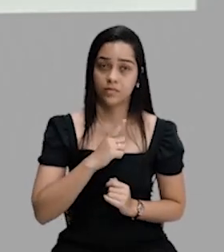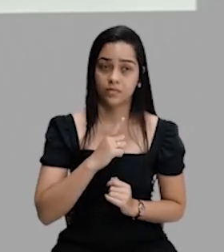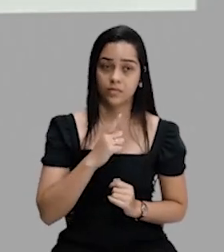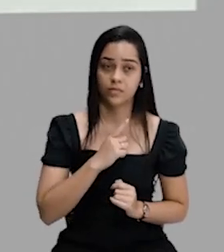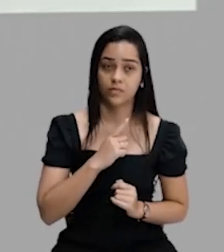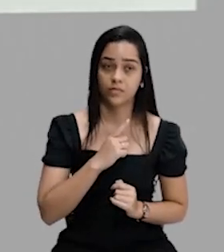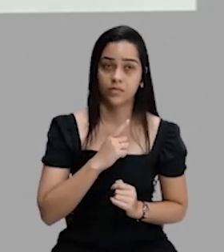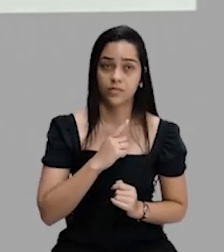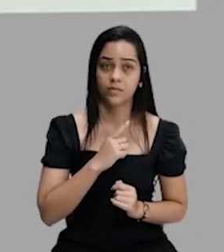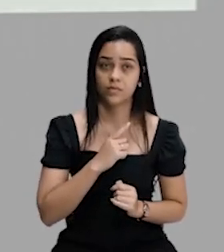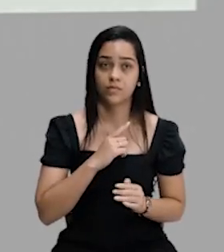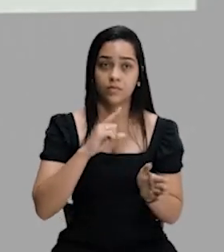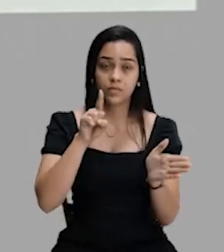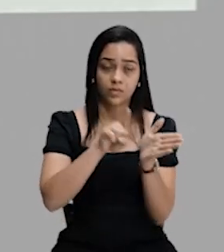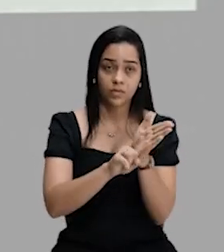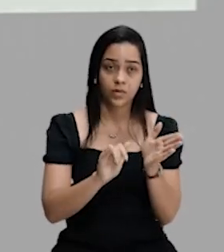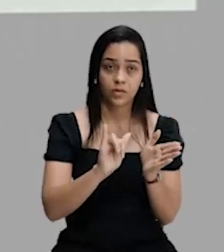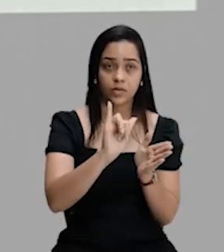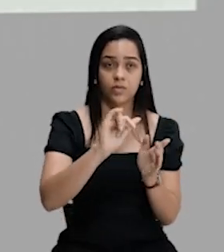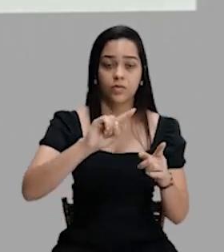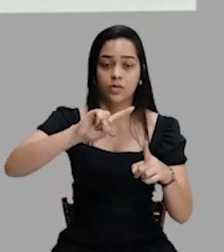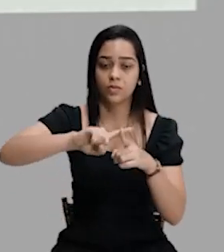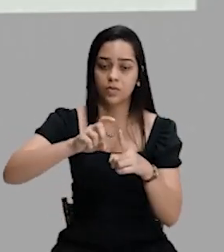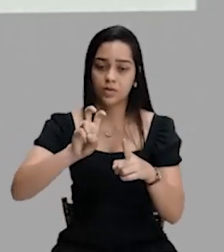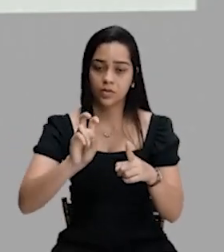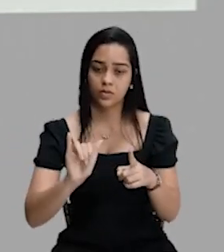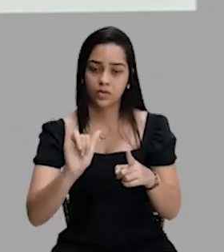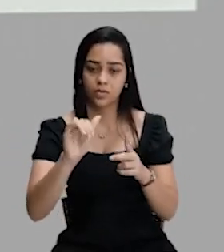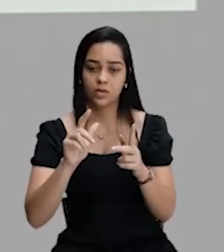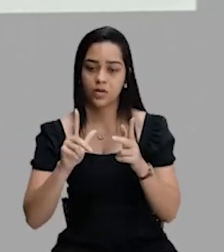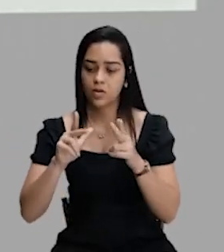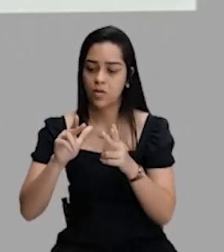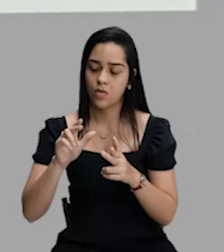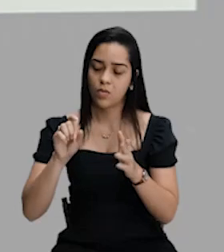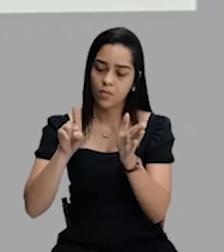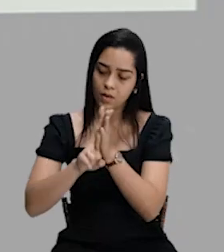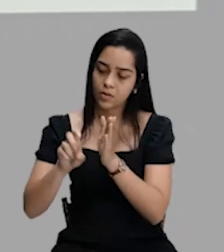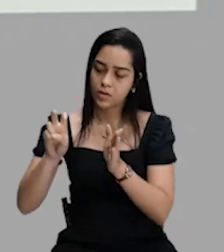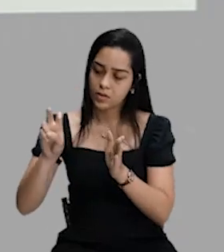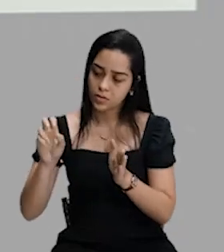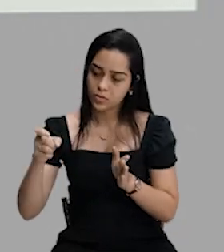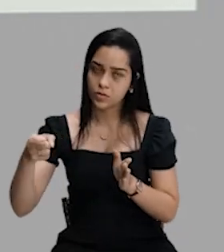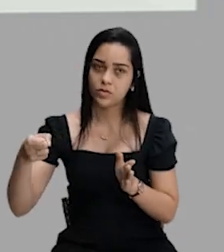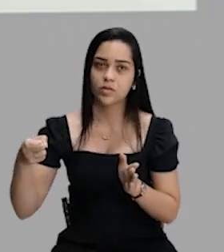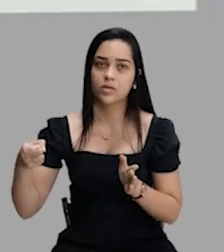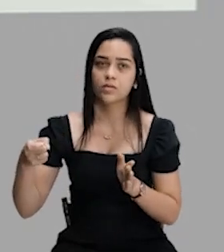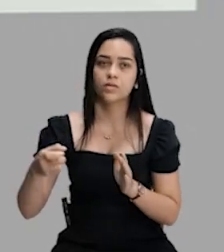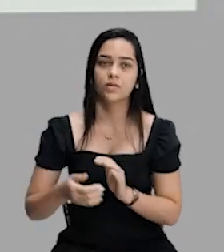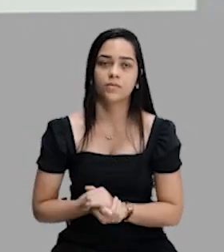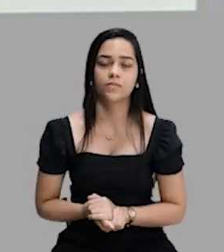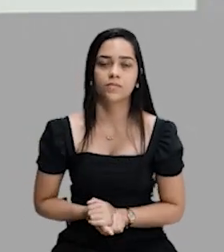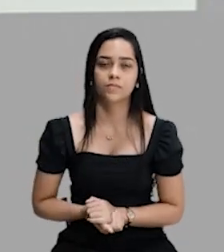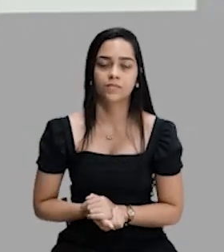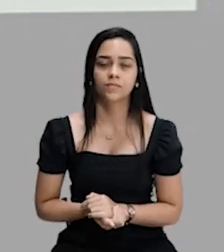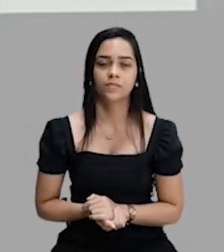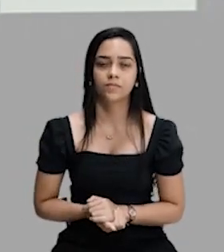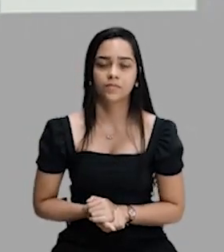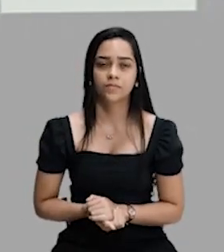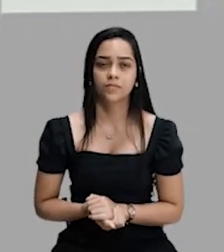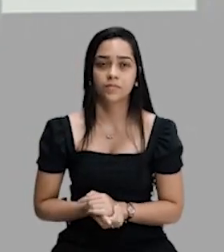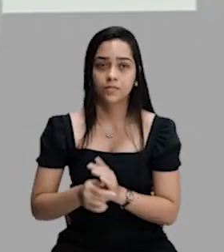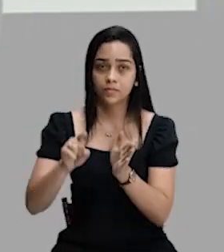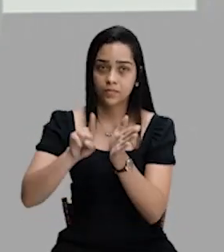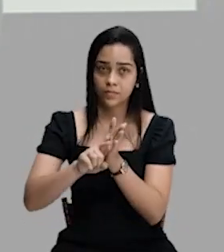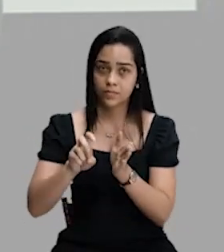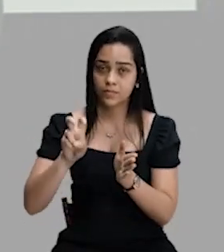menos x multiplicado por menos 5 dá - 5x - 5 multiplicado por y